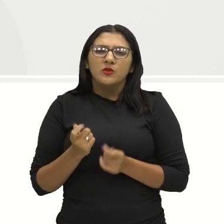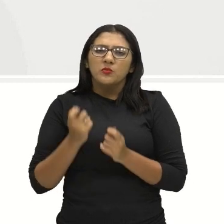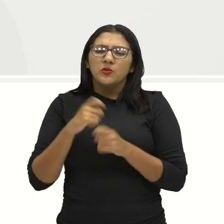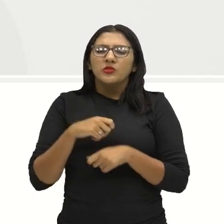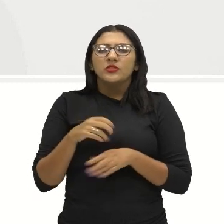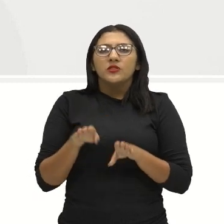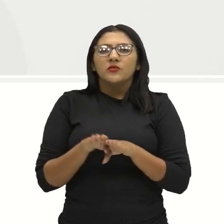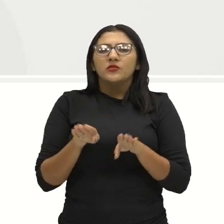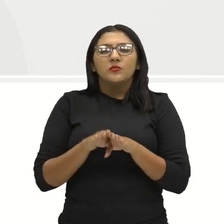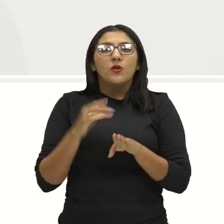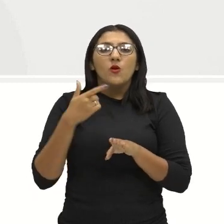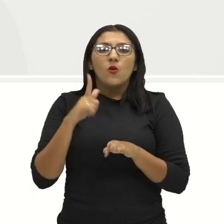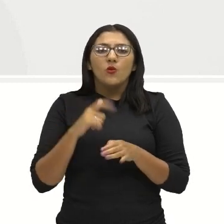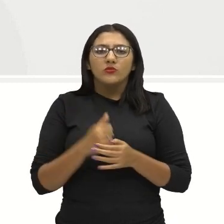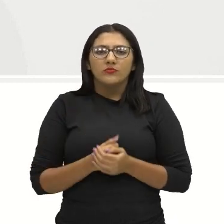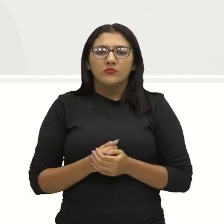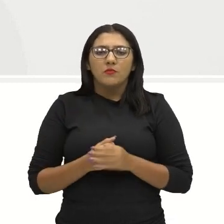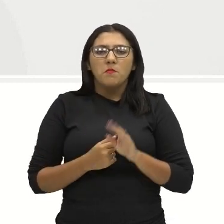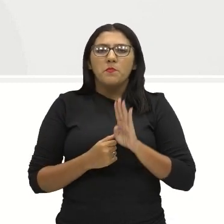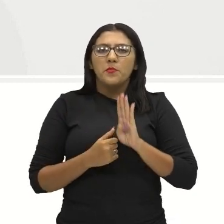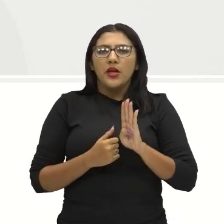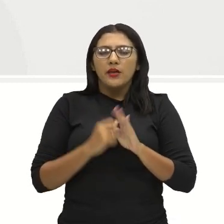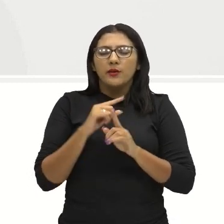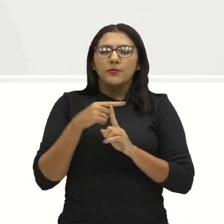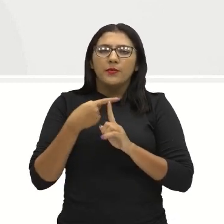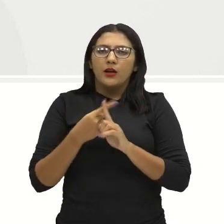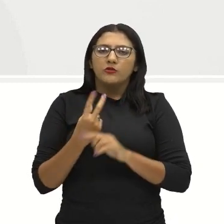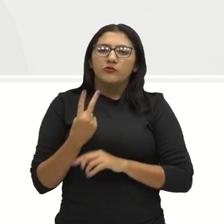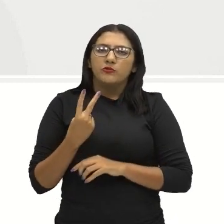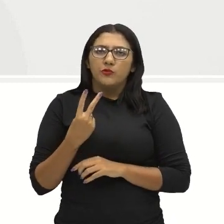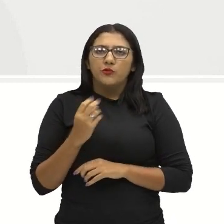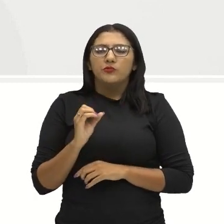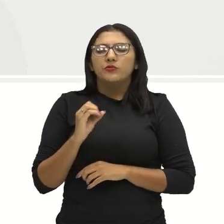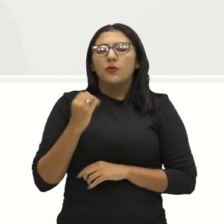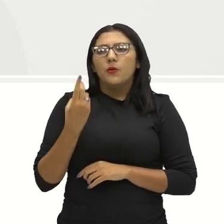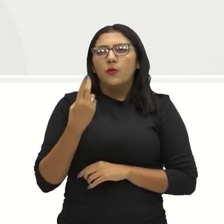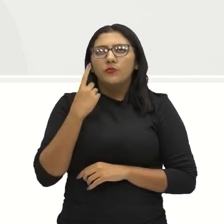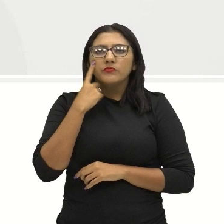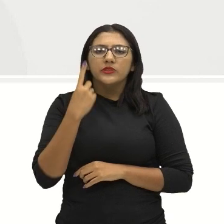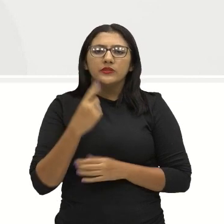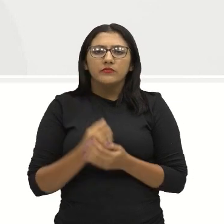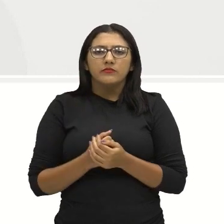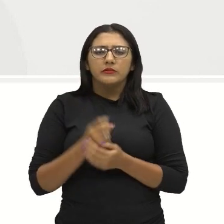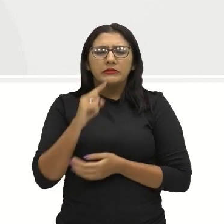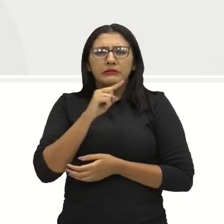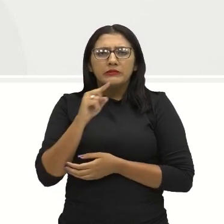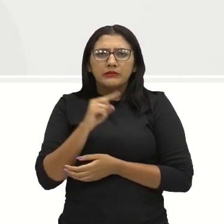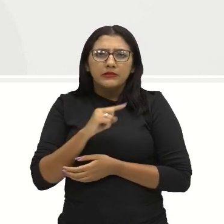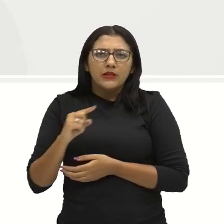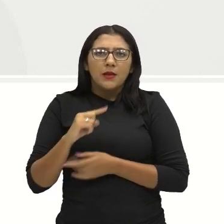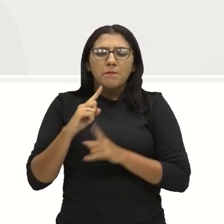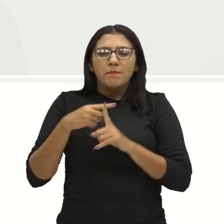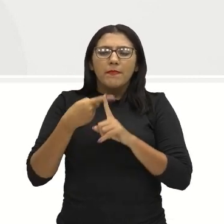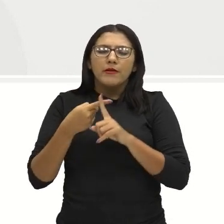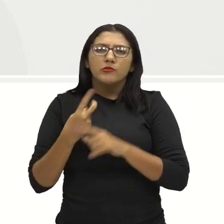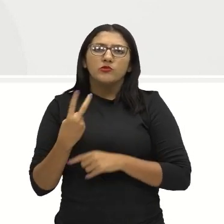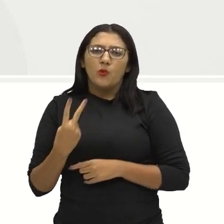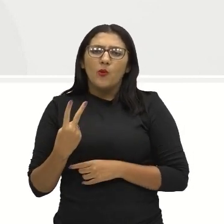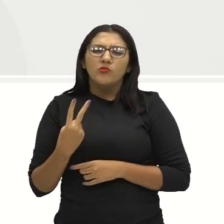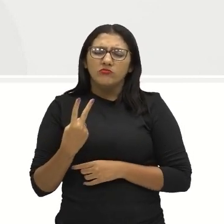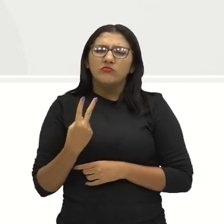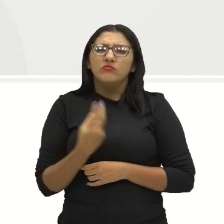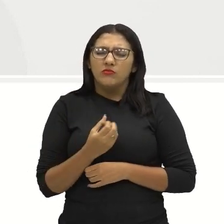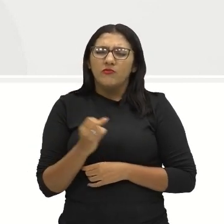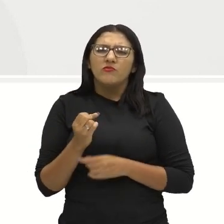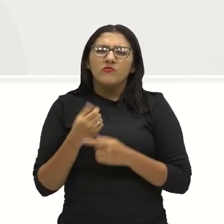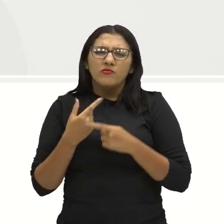ó, b mais 2, poderia ser z mais 2 e